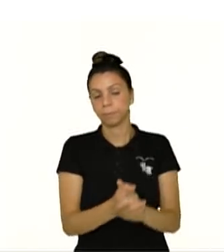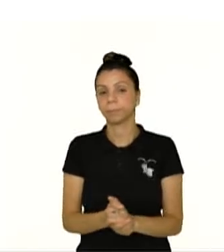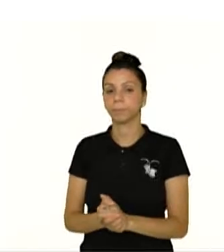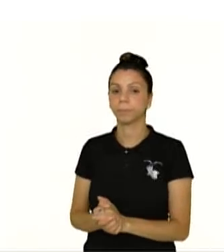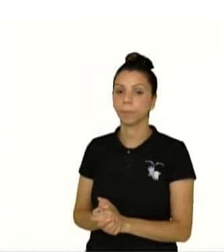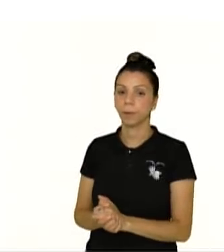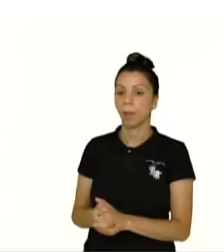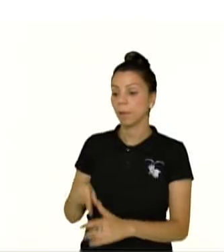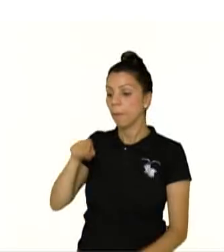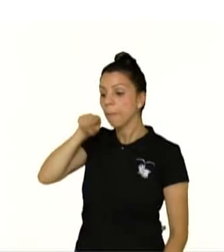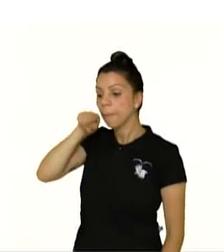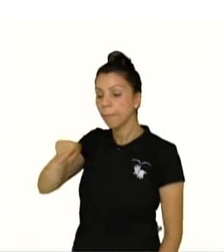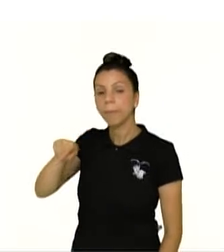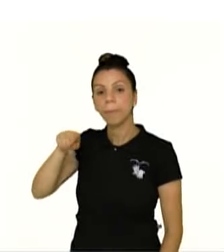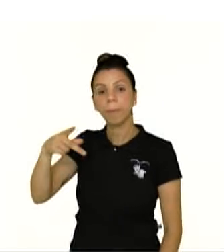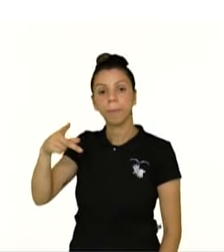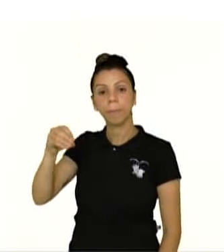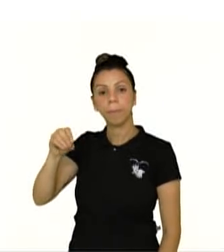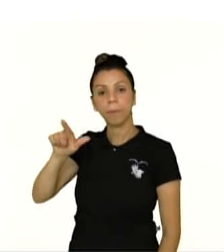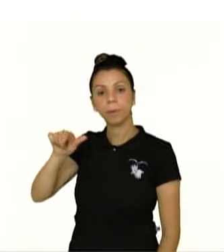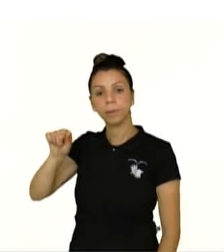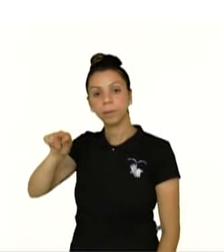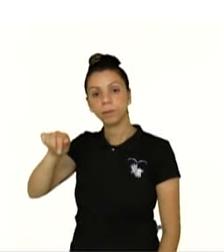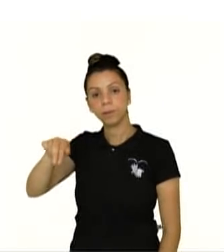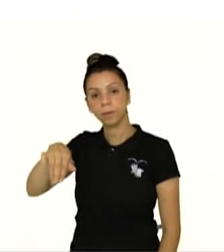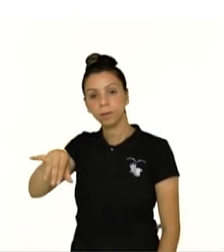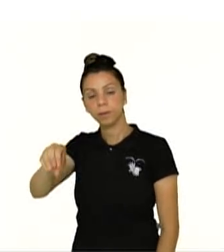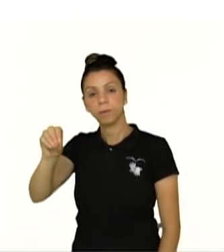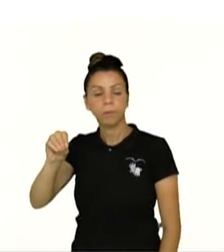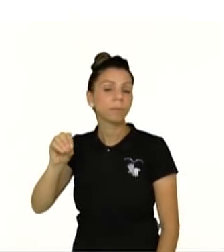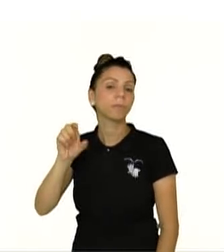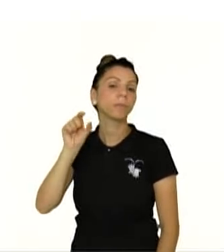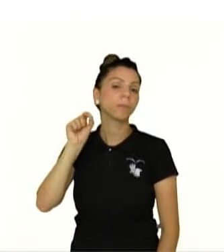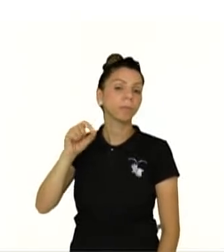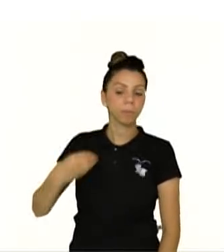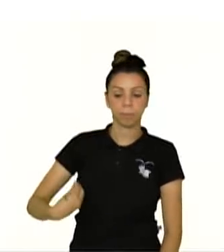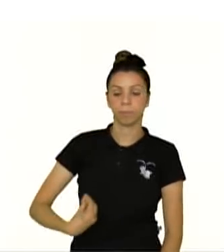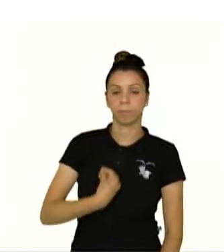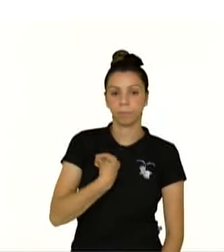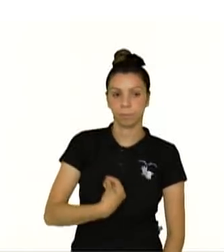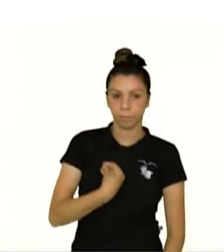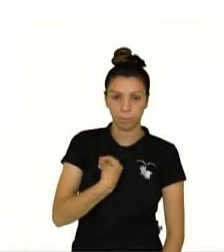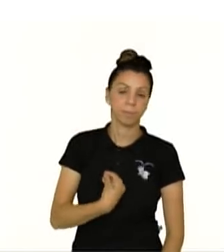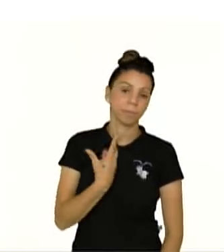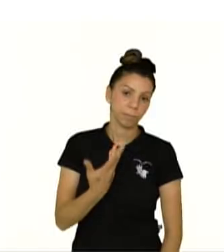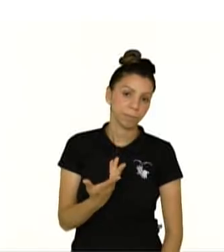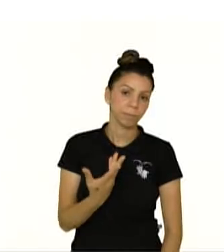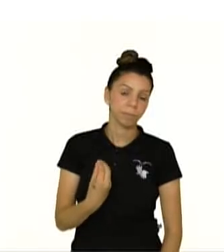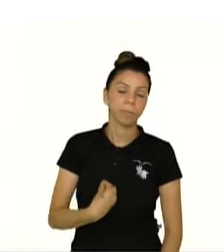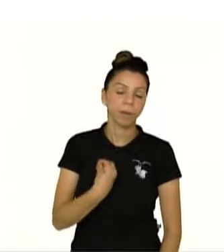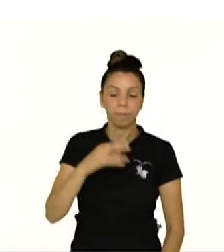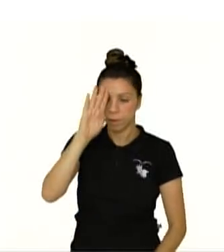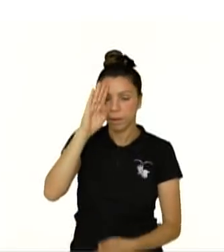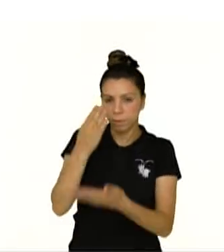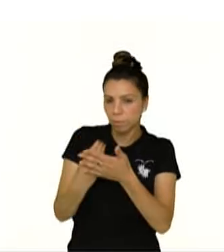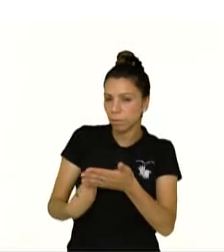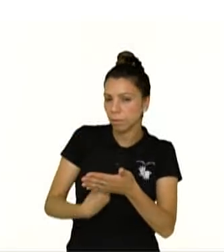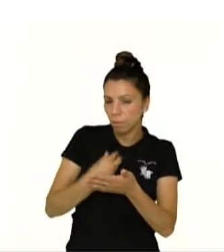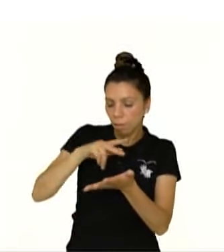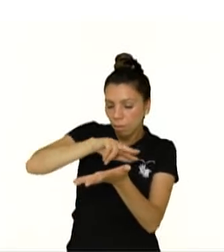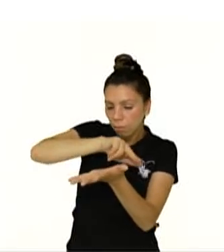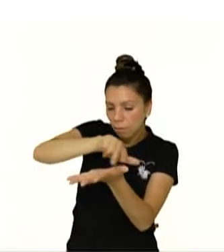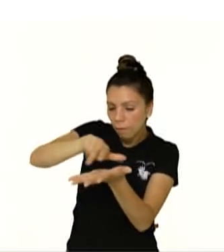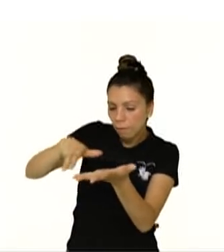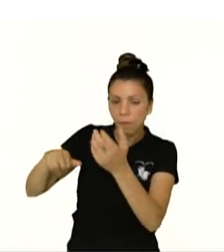o poligenismo vai dizer o seguinte, que existiam, né? Ele vai acreditar na existência de